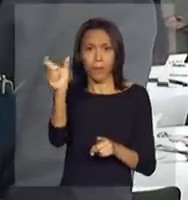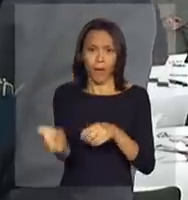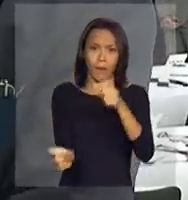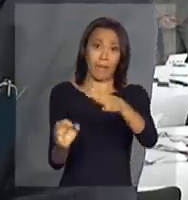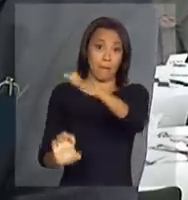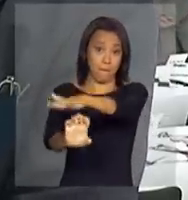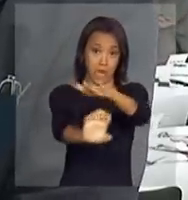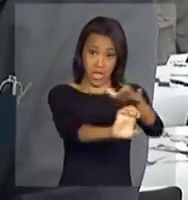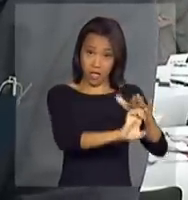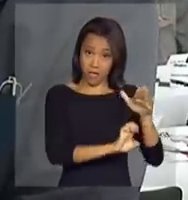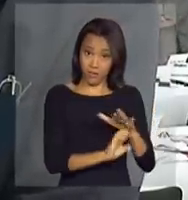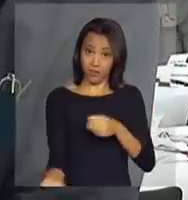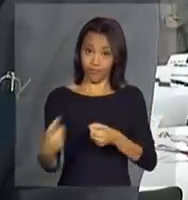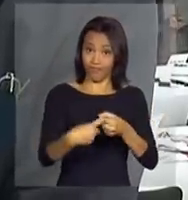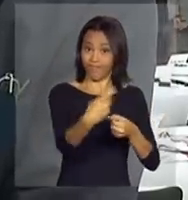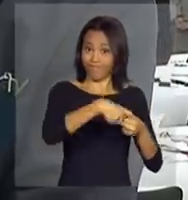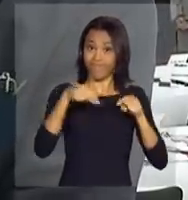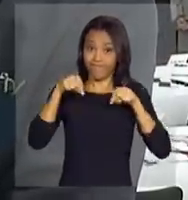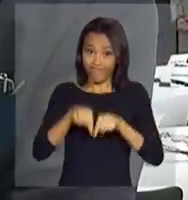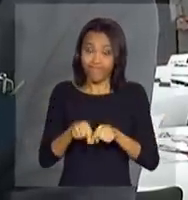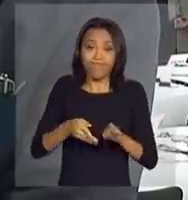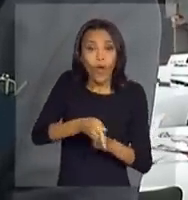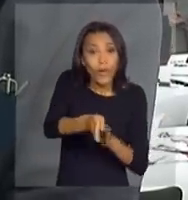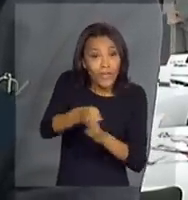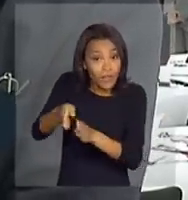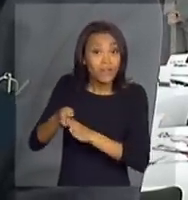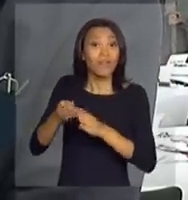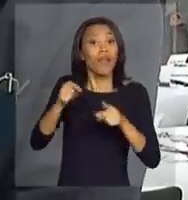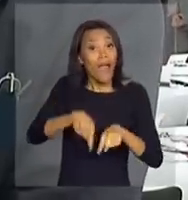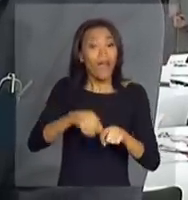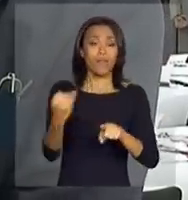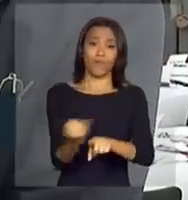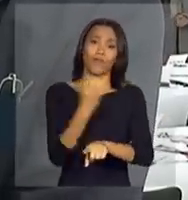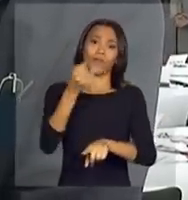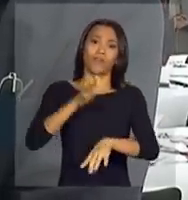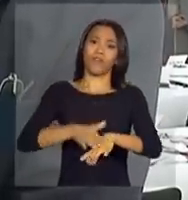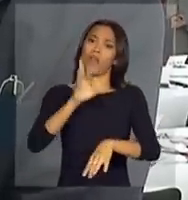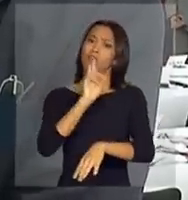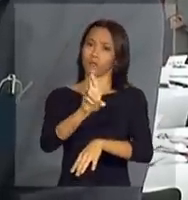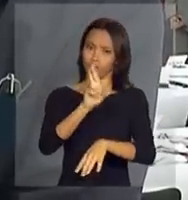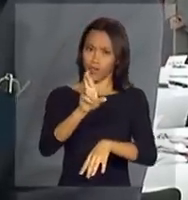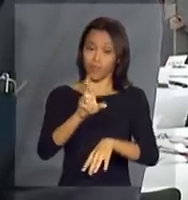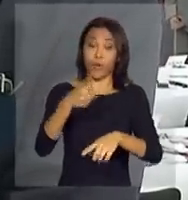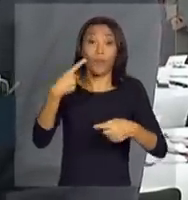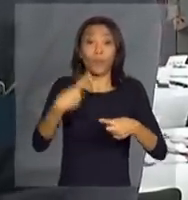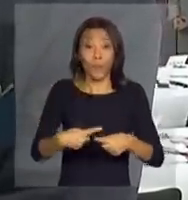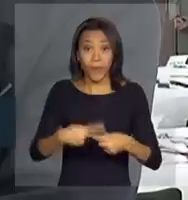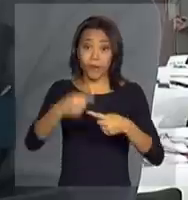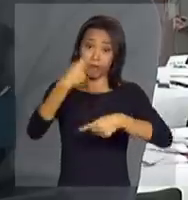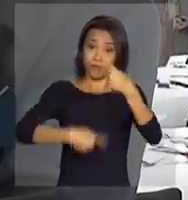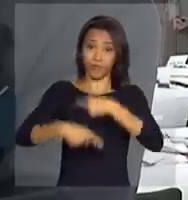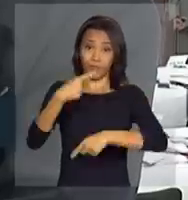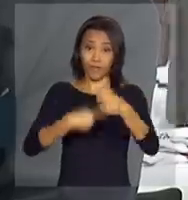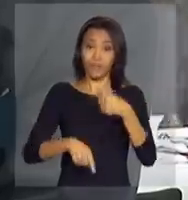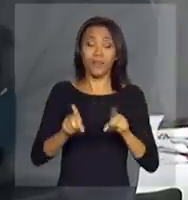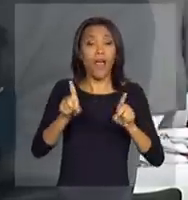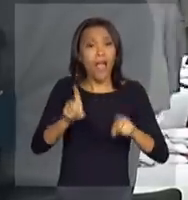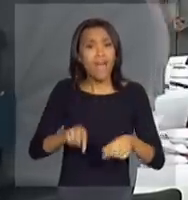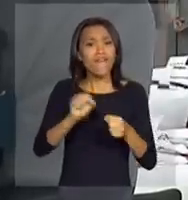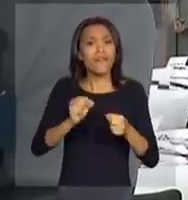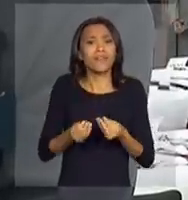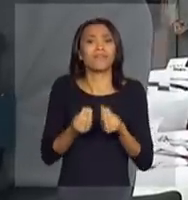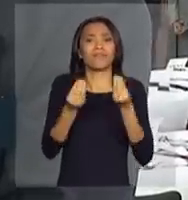empresariado e outros setores então ele tem desempenhado um papel importante porque as políticas são feitas para a